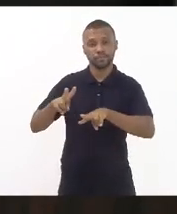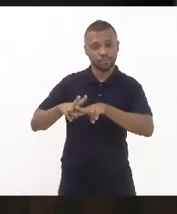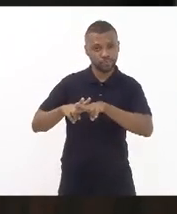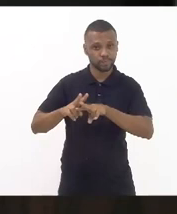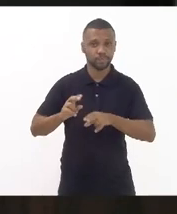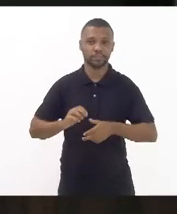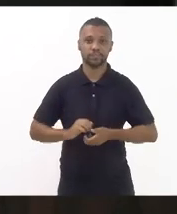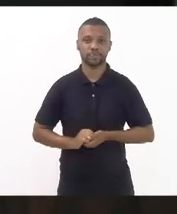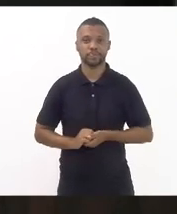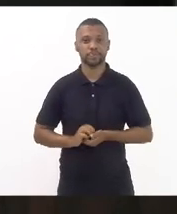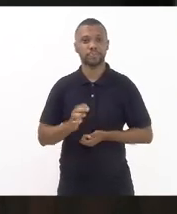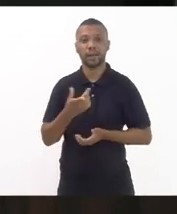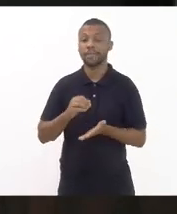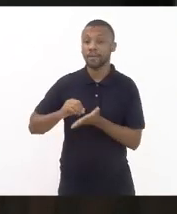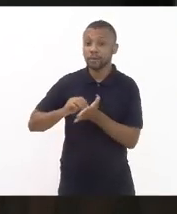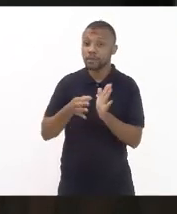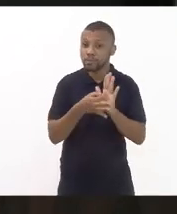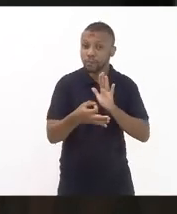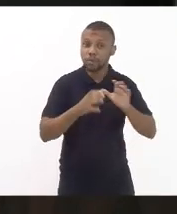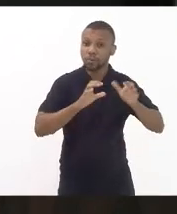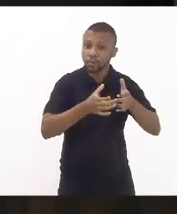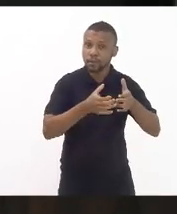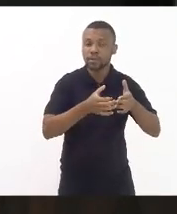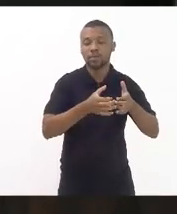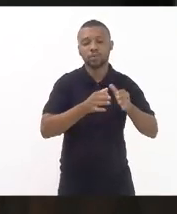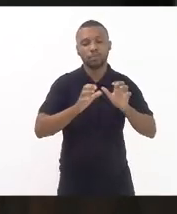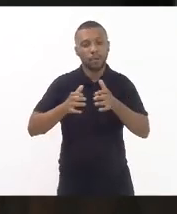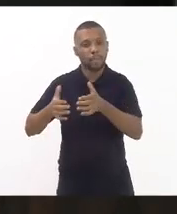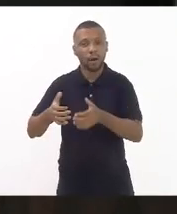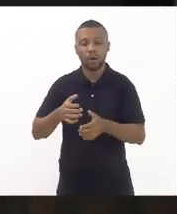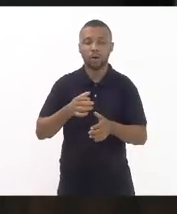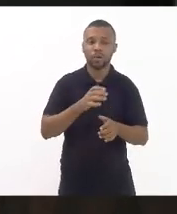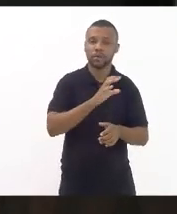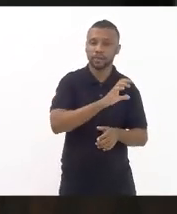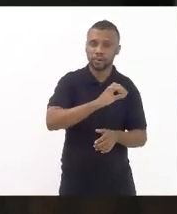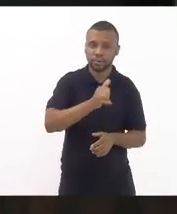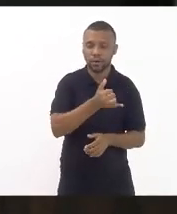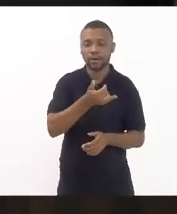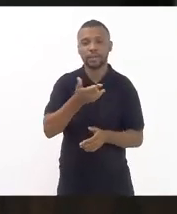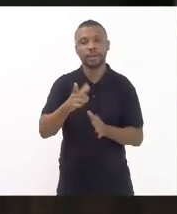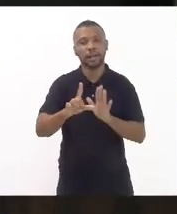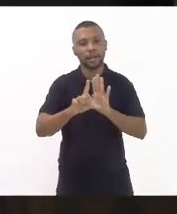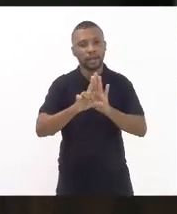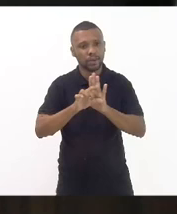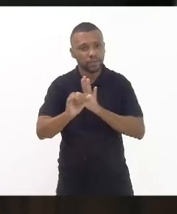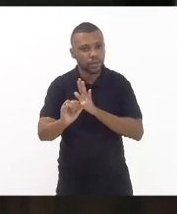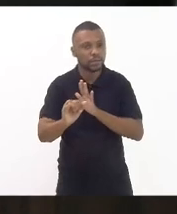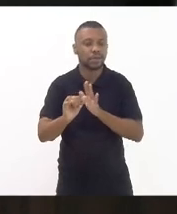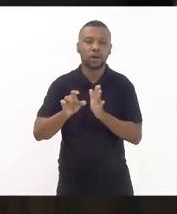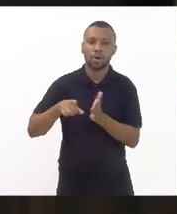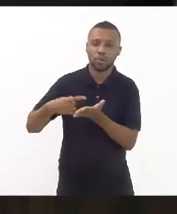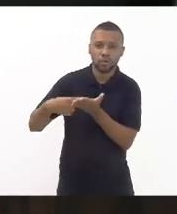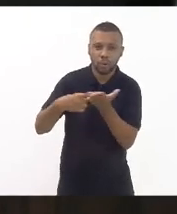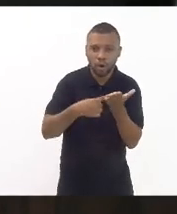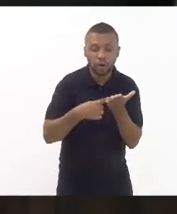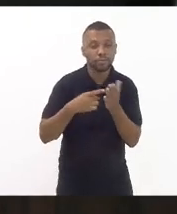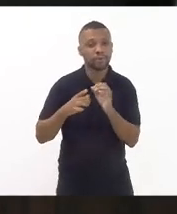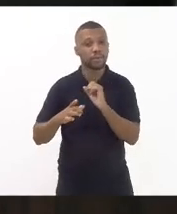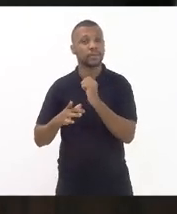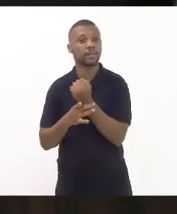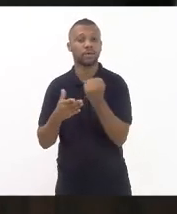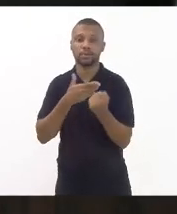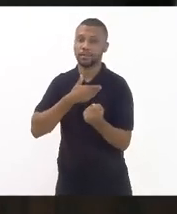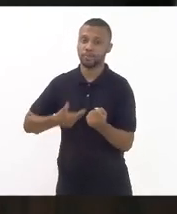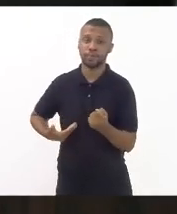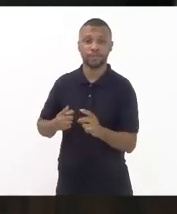Pendente de pareceres das comissões de Constituição e Justiça, Legislação Complementar e Códigos, Servidores Públicos, Segurança Pública e Orçamento.